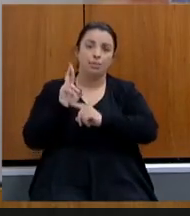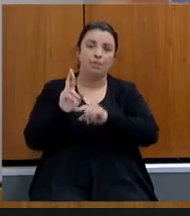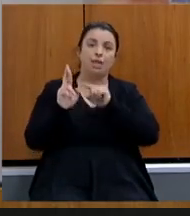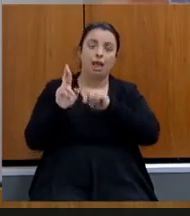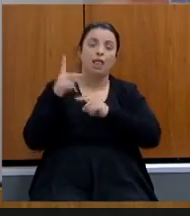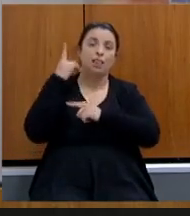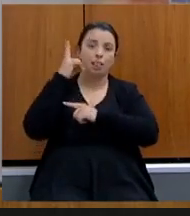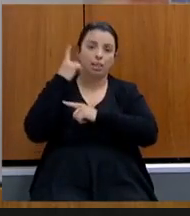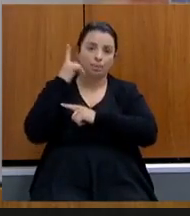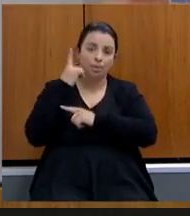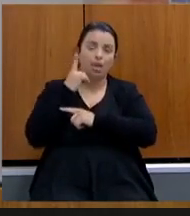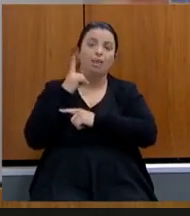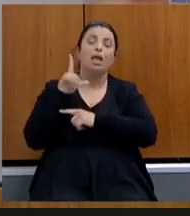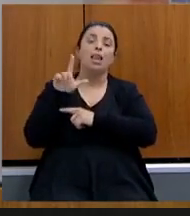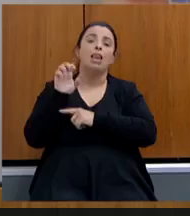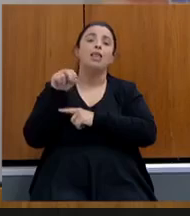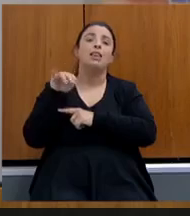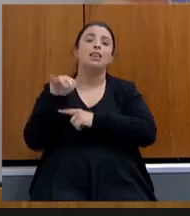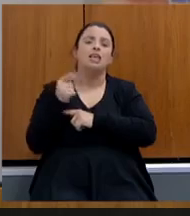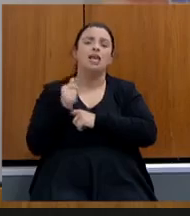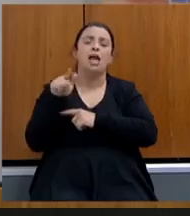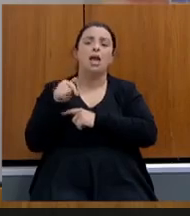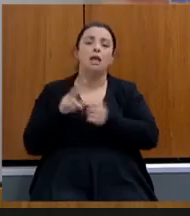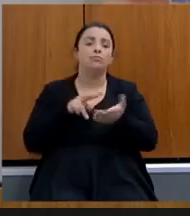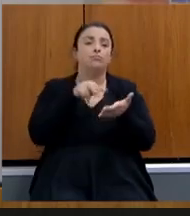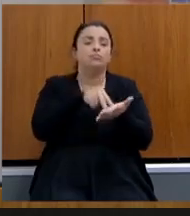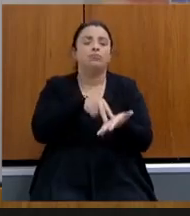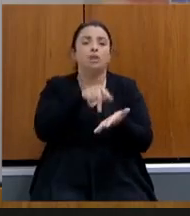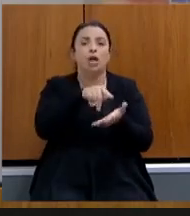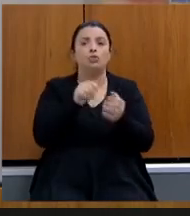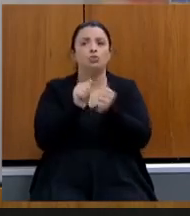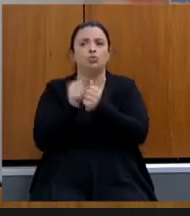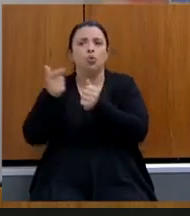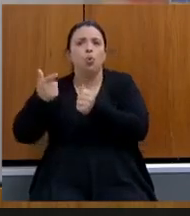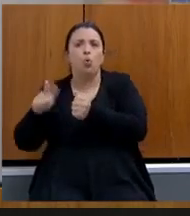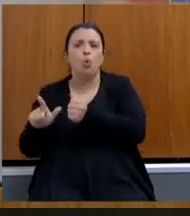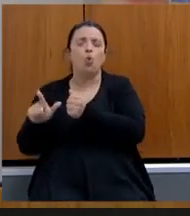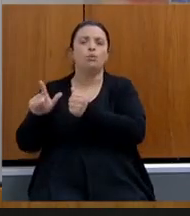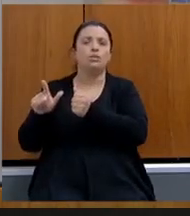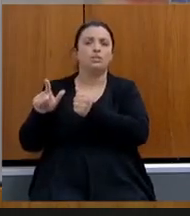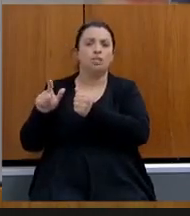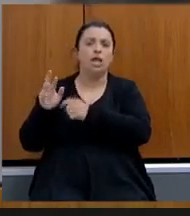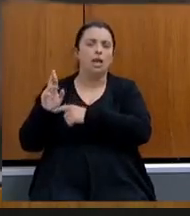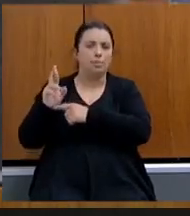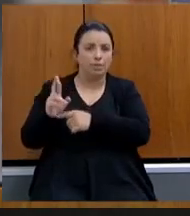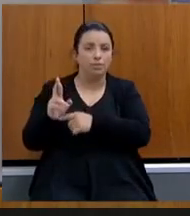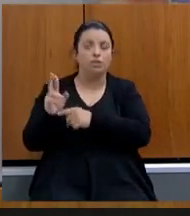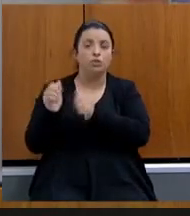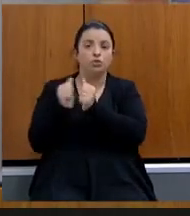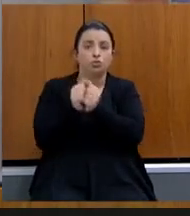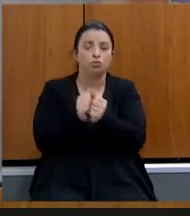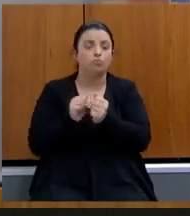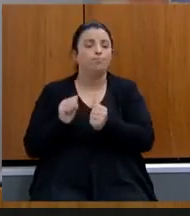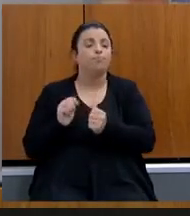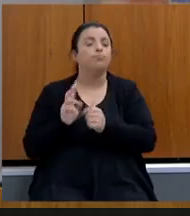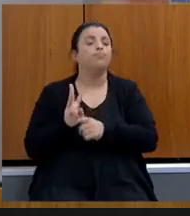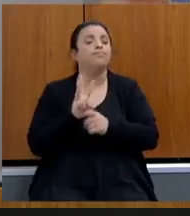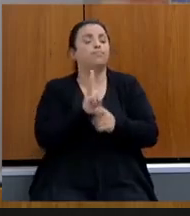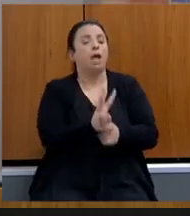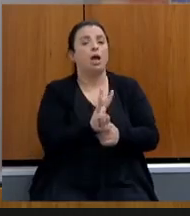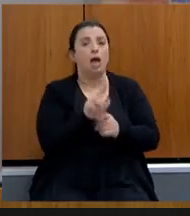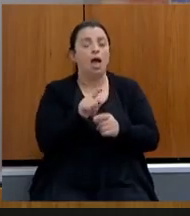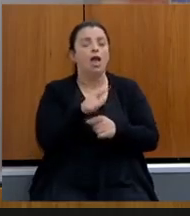Barreiro Preto xakriabá juntamente com outras organizações e representações para além de ouvir os